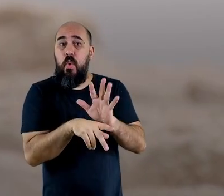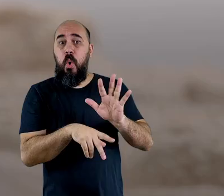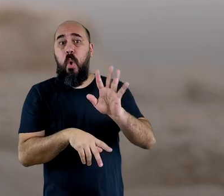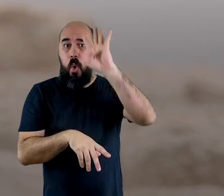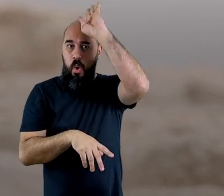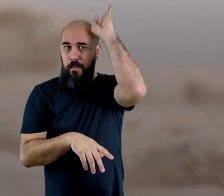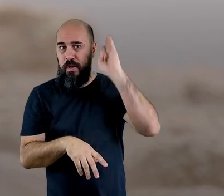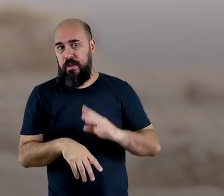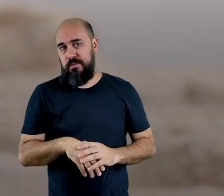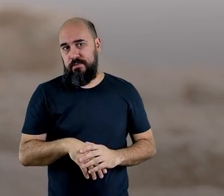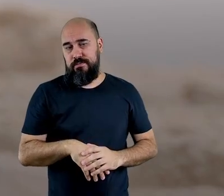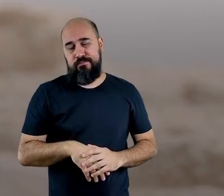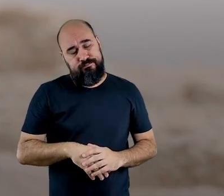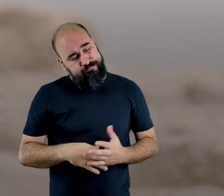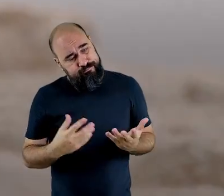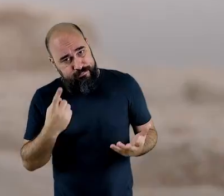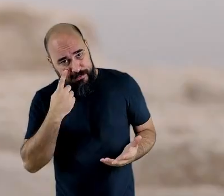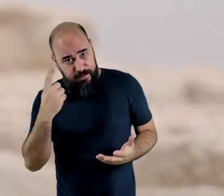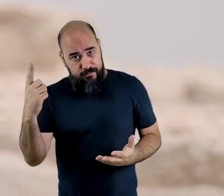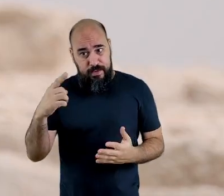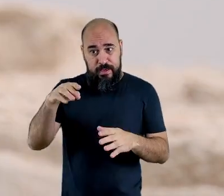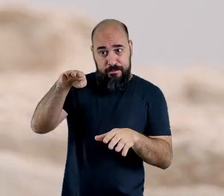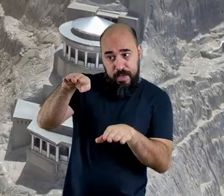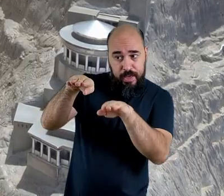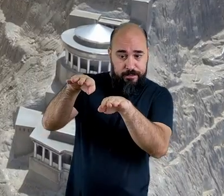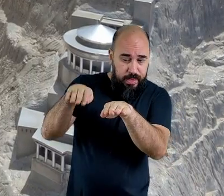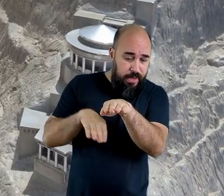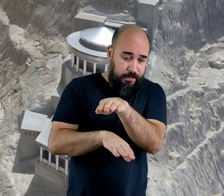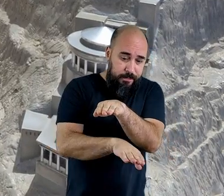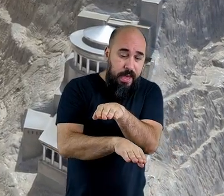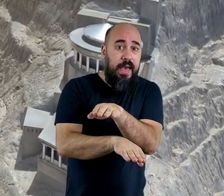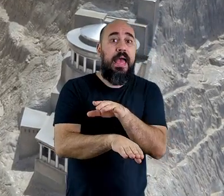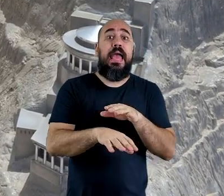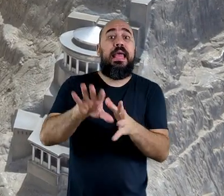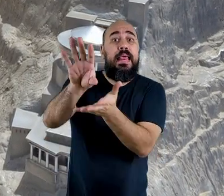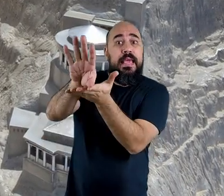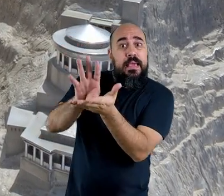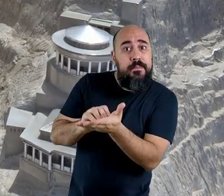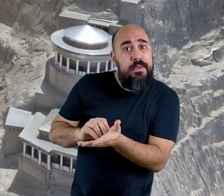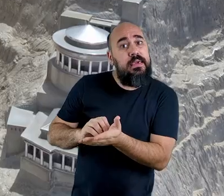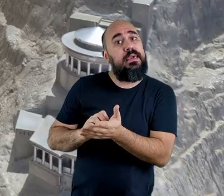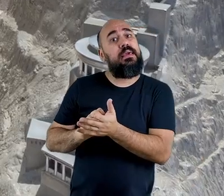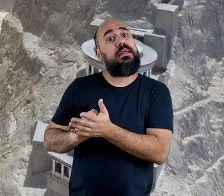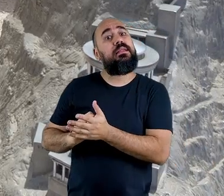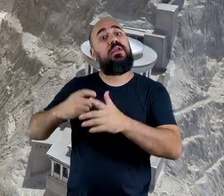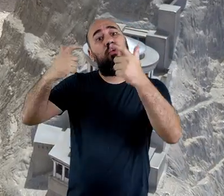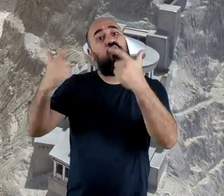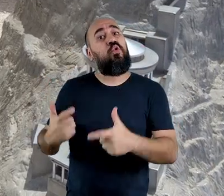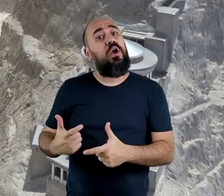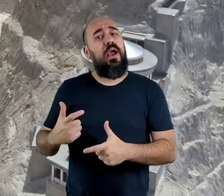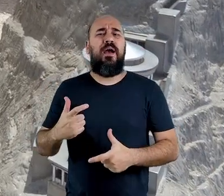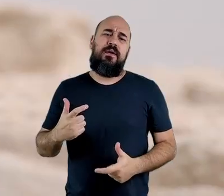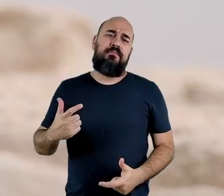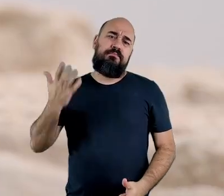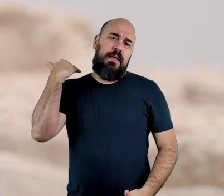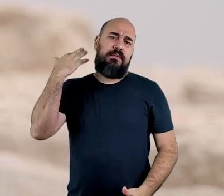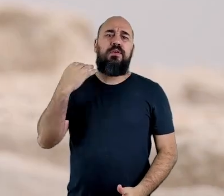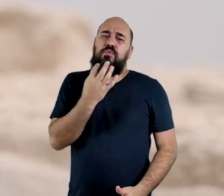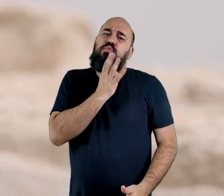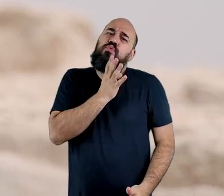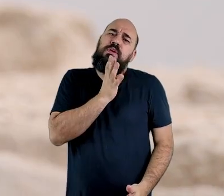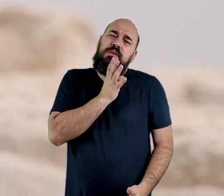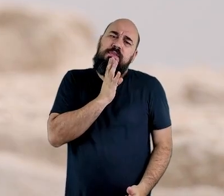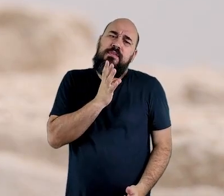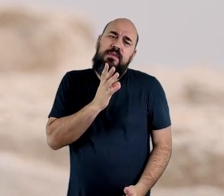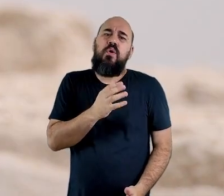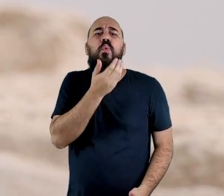aqui, três níveis do Palácio Norte, provavelmente estão imitando estruturas muito conhecidas da época de Augusto,